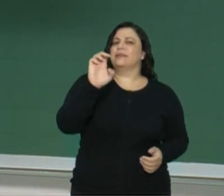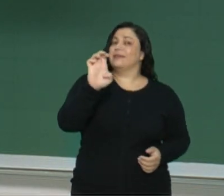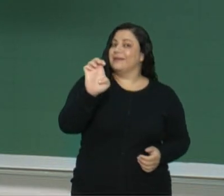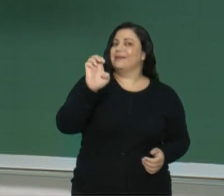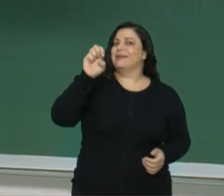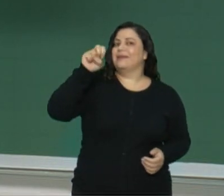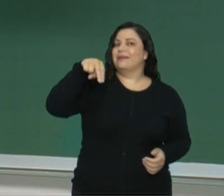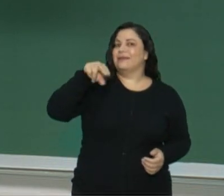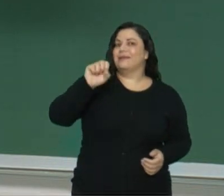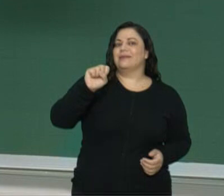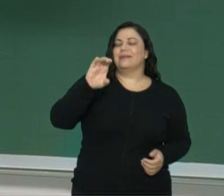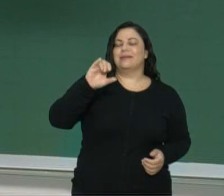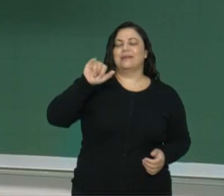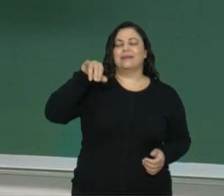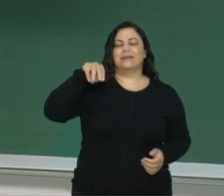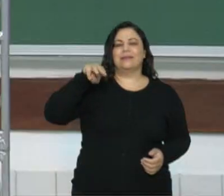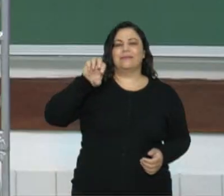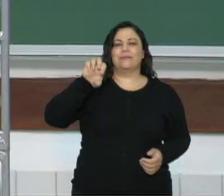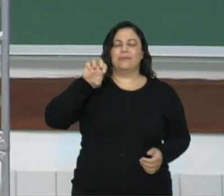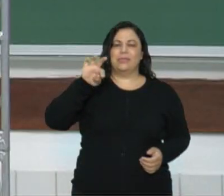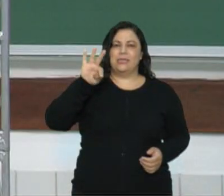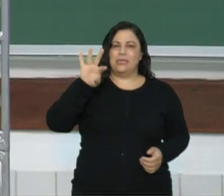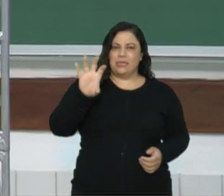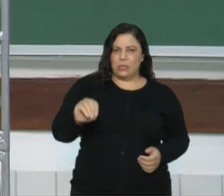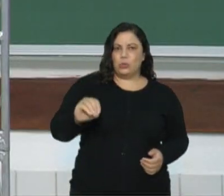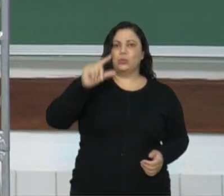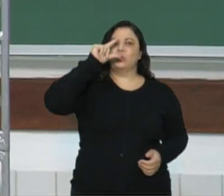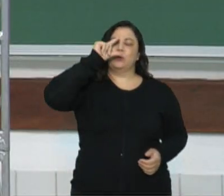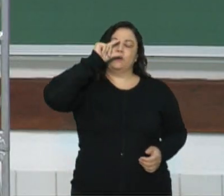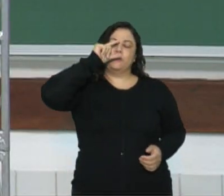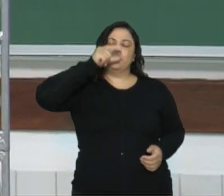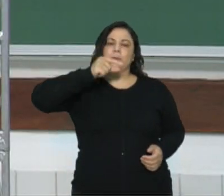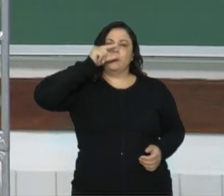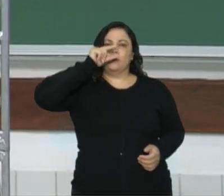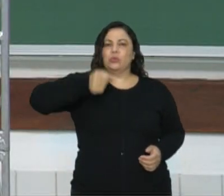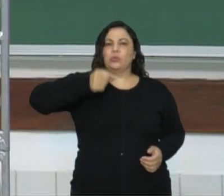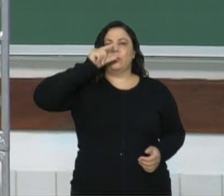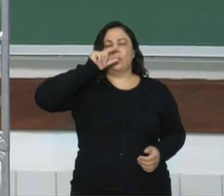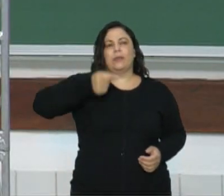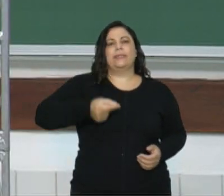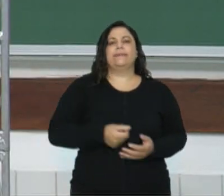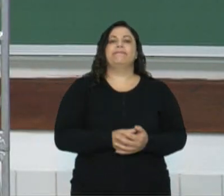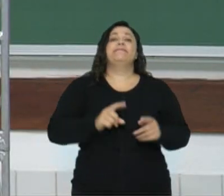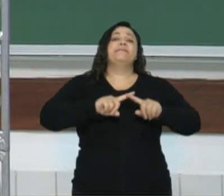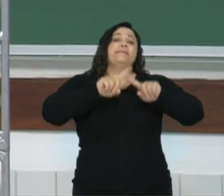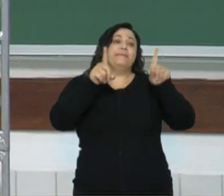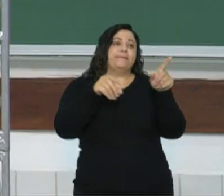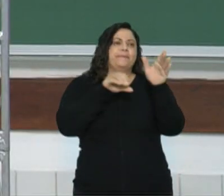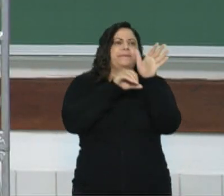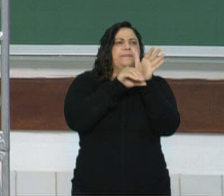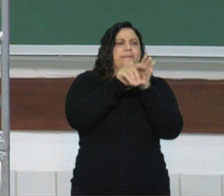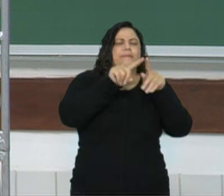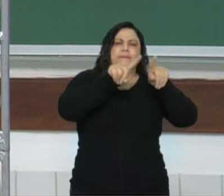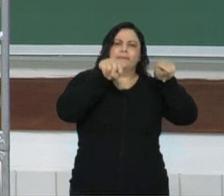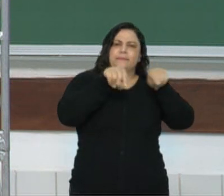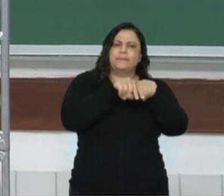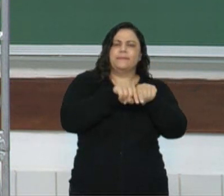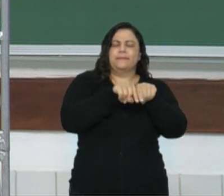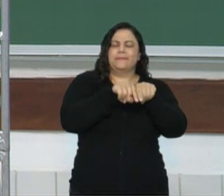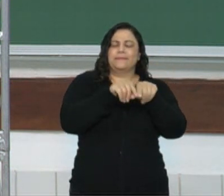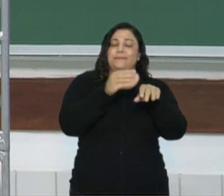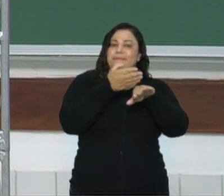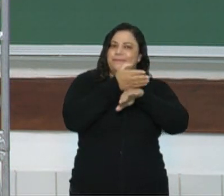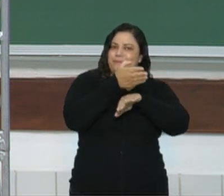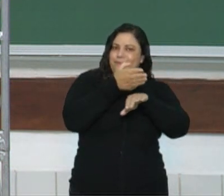do John Locke. Mas para garantir a tua frequência, não esqueça de responder os formulários